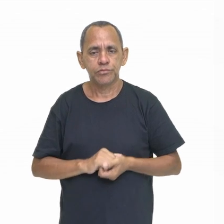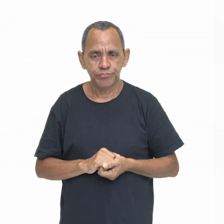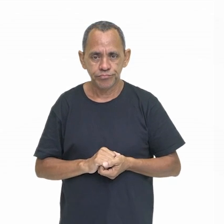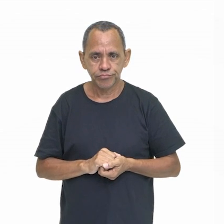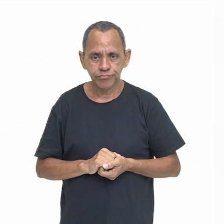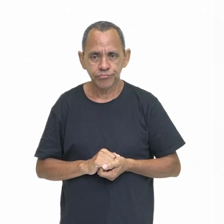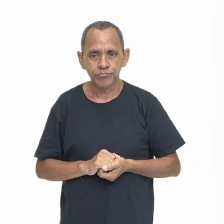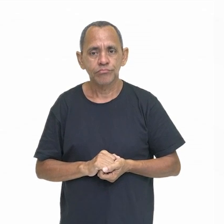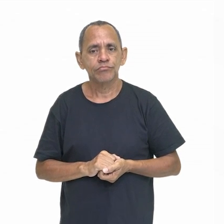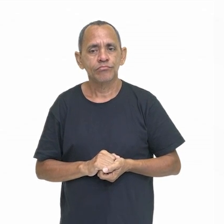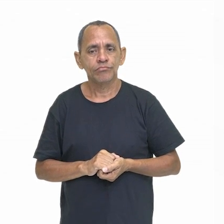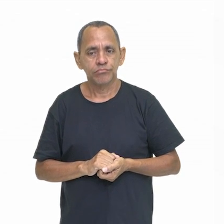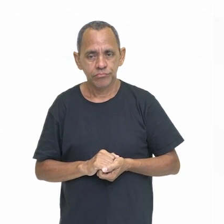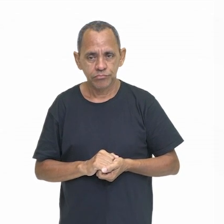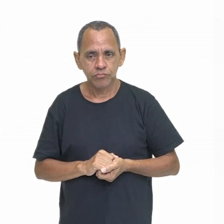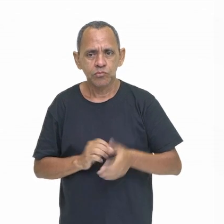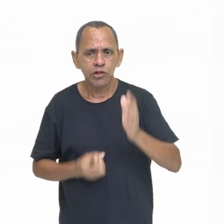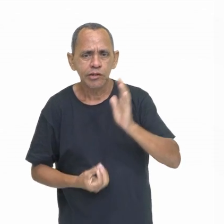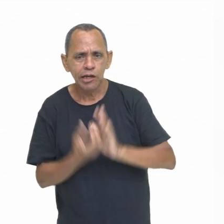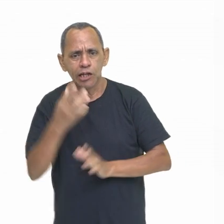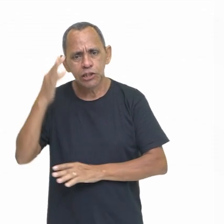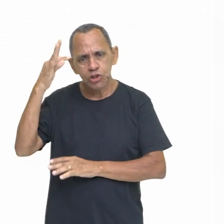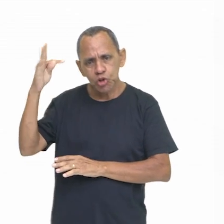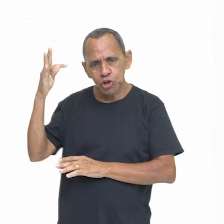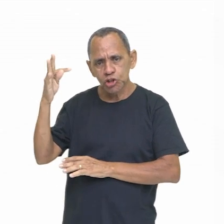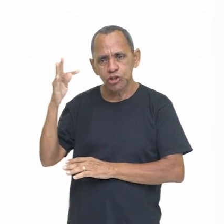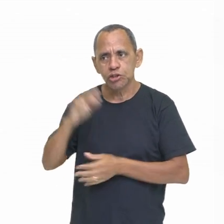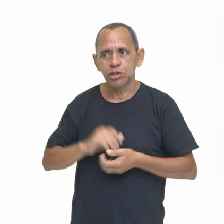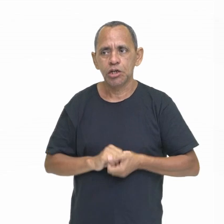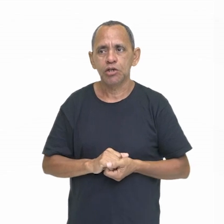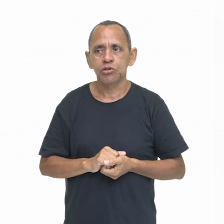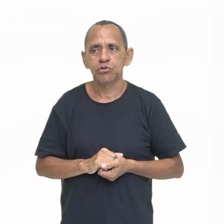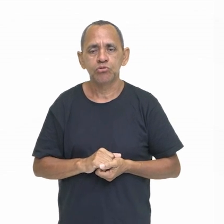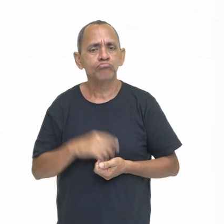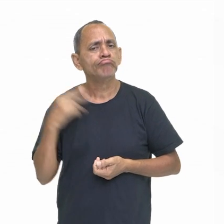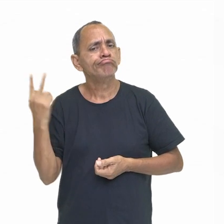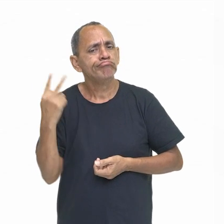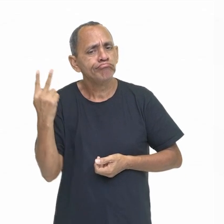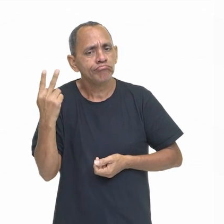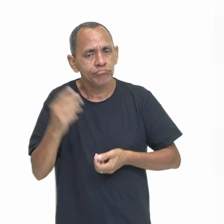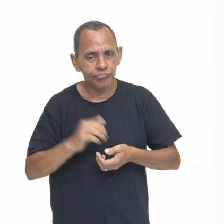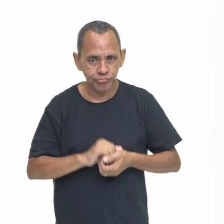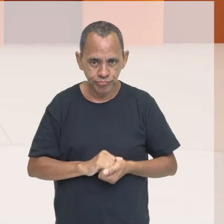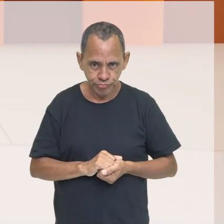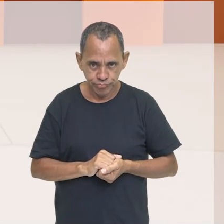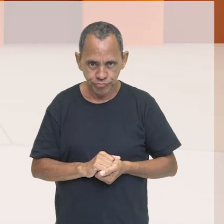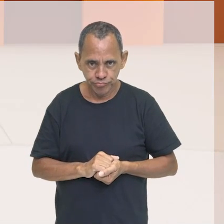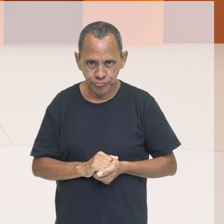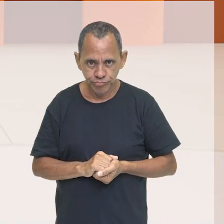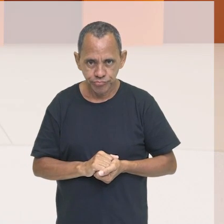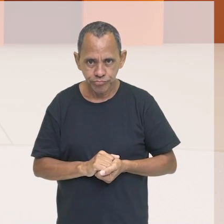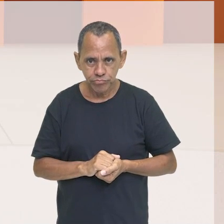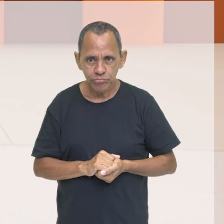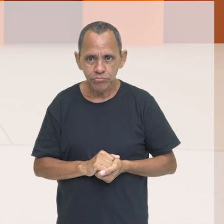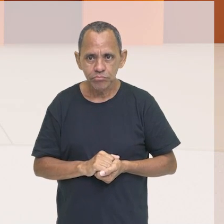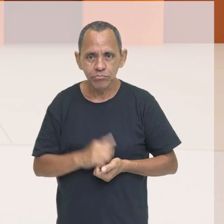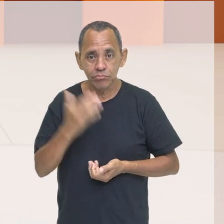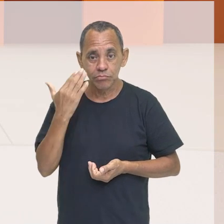outro assunto, que é a questão da teoria do reconhecimento. Então, onde nasce a teoria do reconhecimento? Quando e onde nasceu